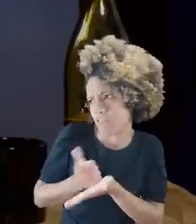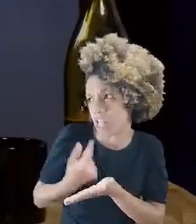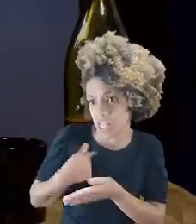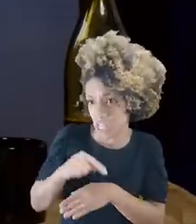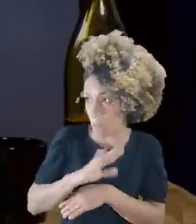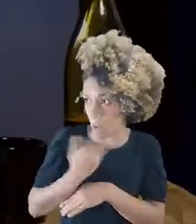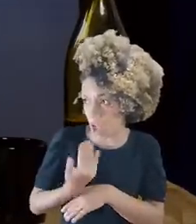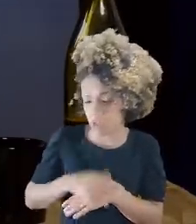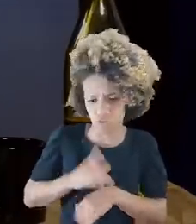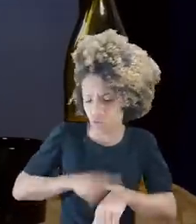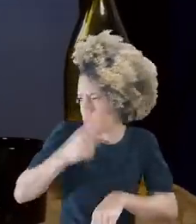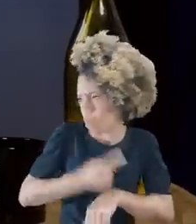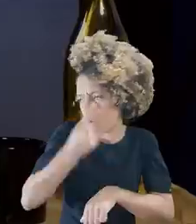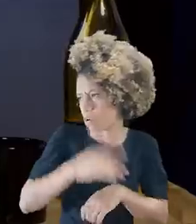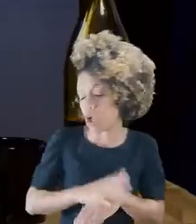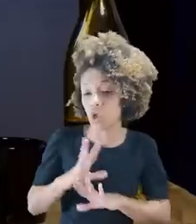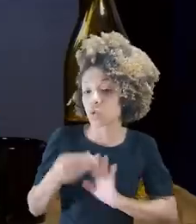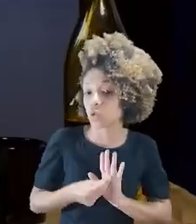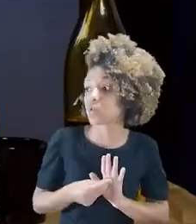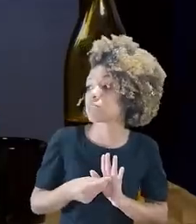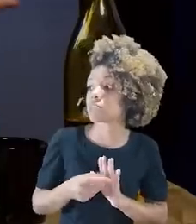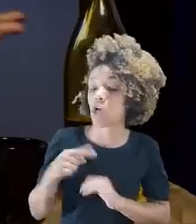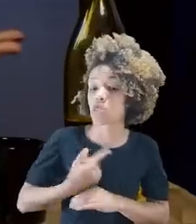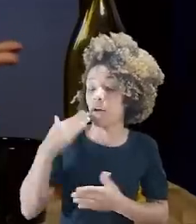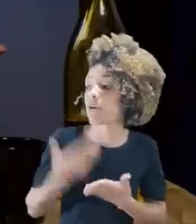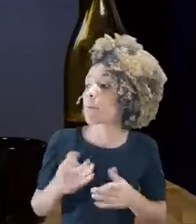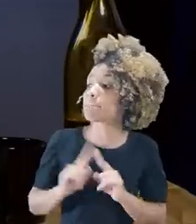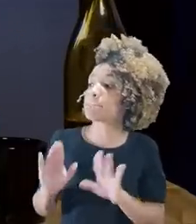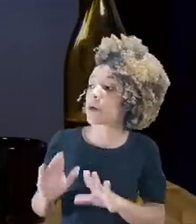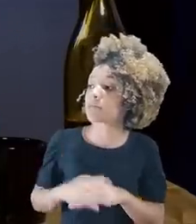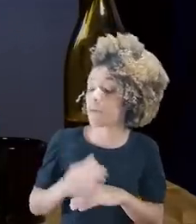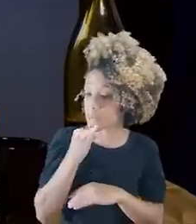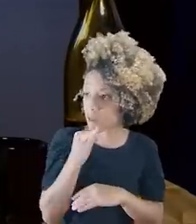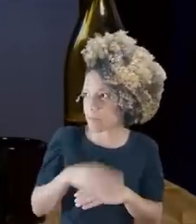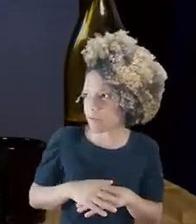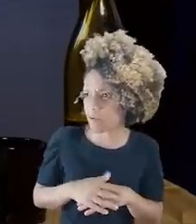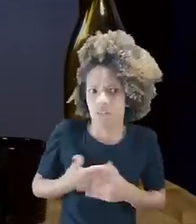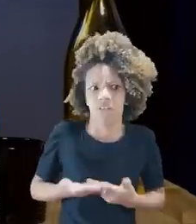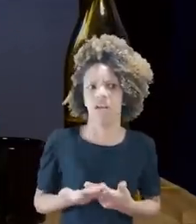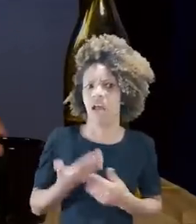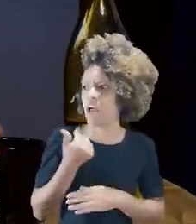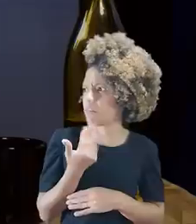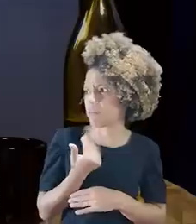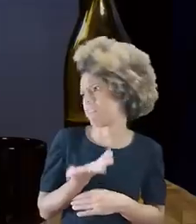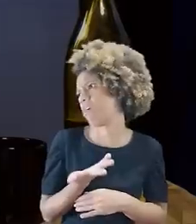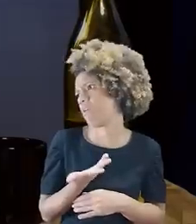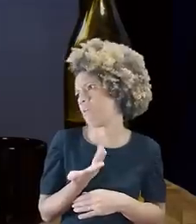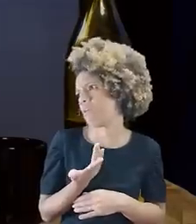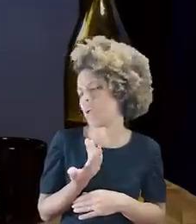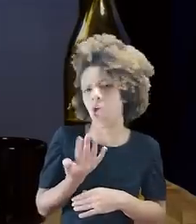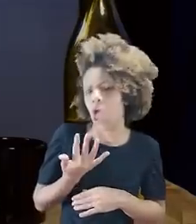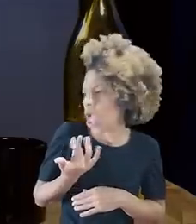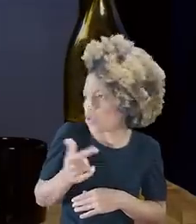Deus se eu morrer vai porque morrer chegou a hora todos nós é somos assim mas assim gente ah